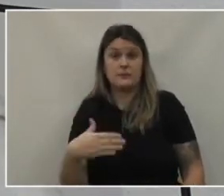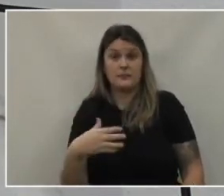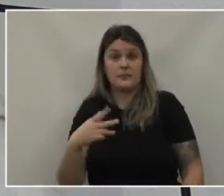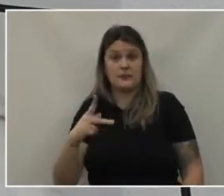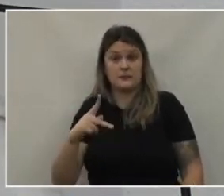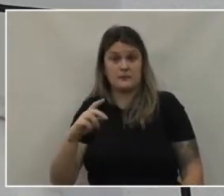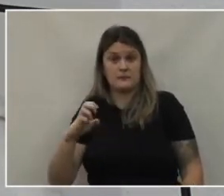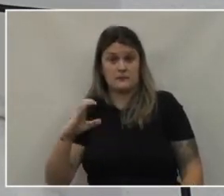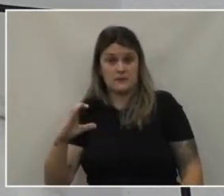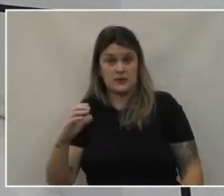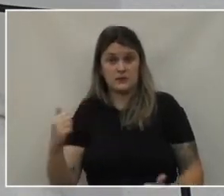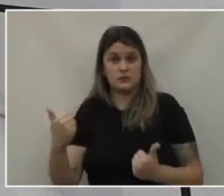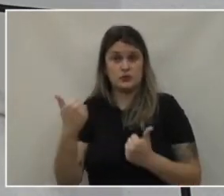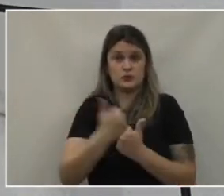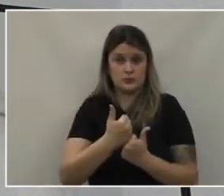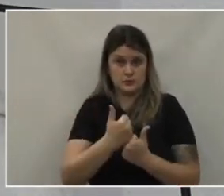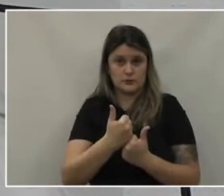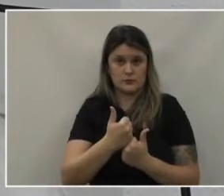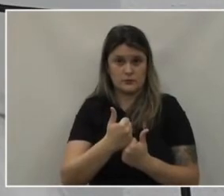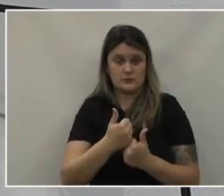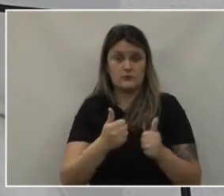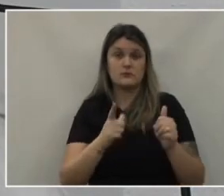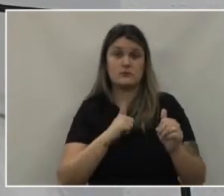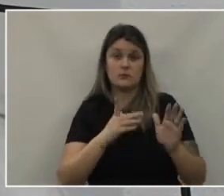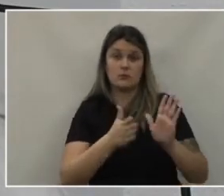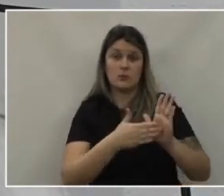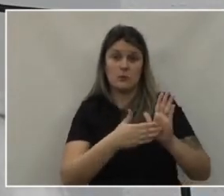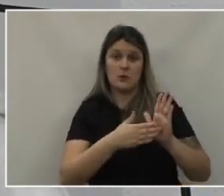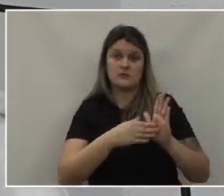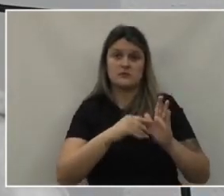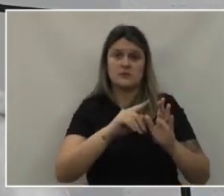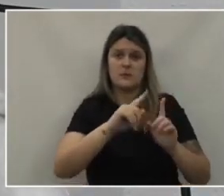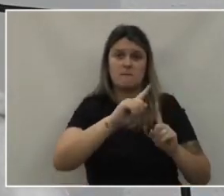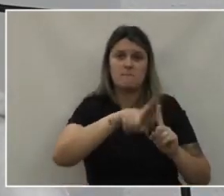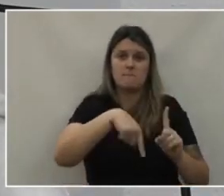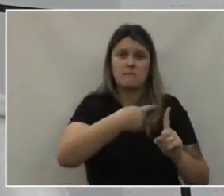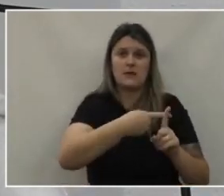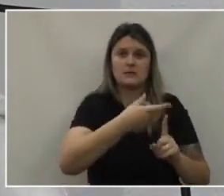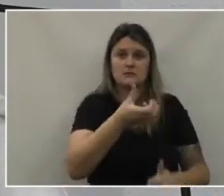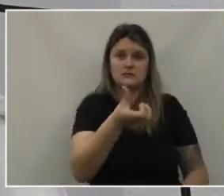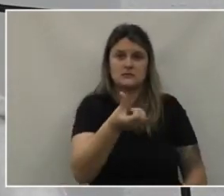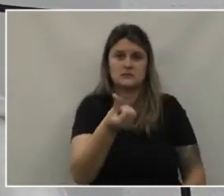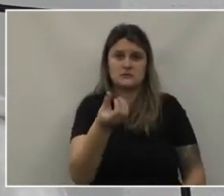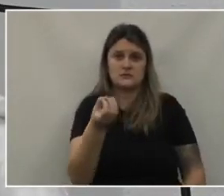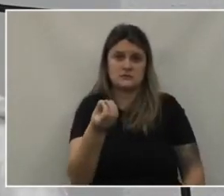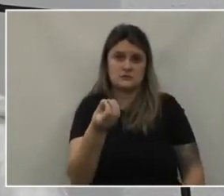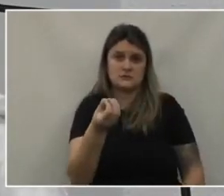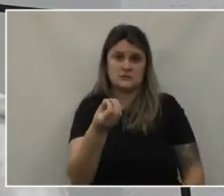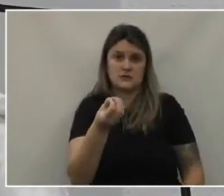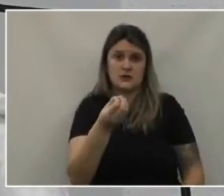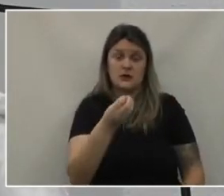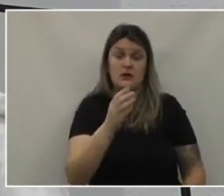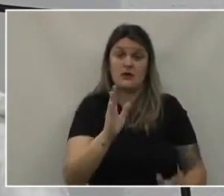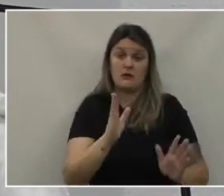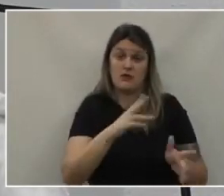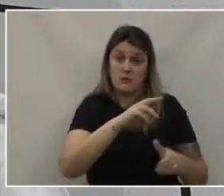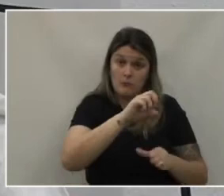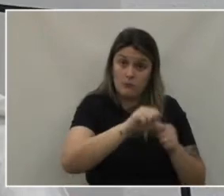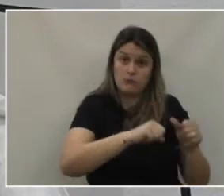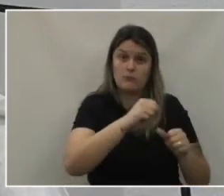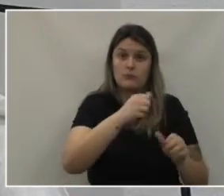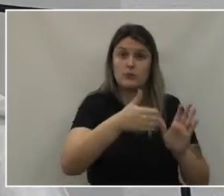ou seja, o substitutivo, propõe o aumento de 60% para 70%